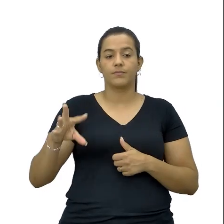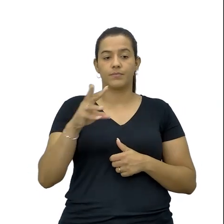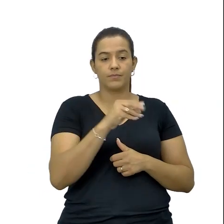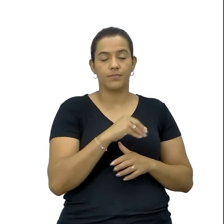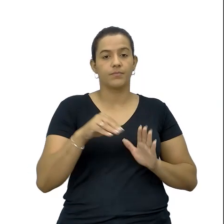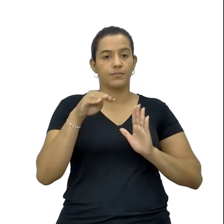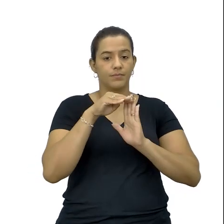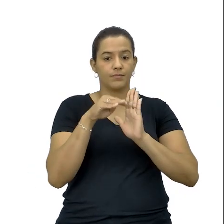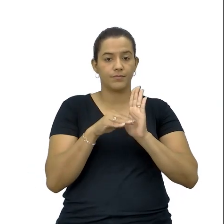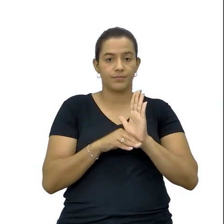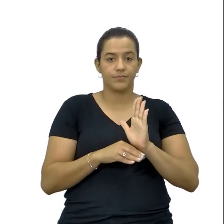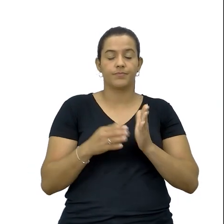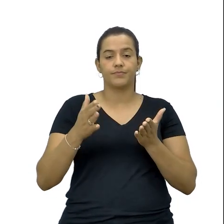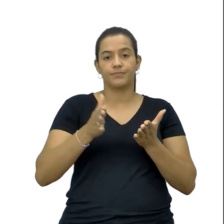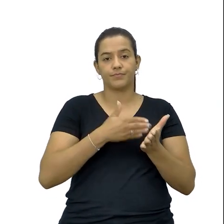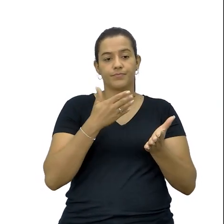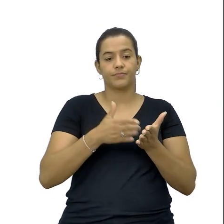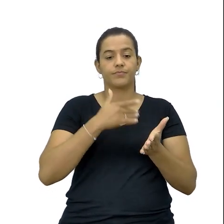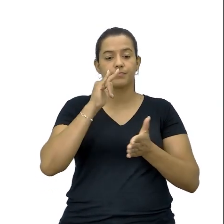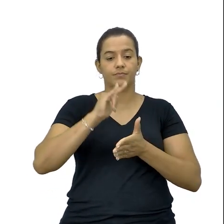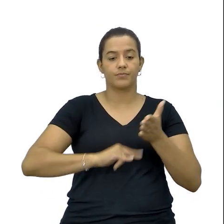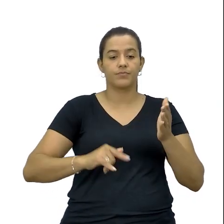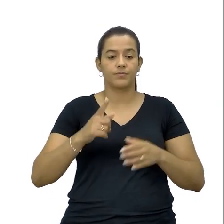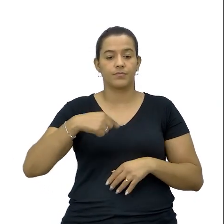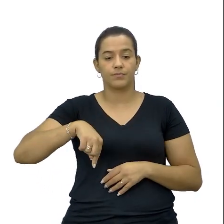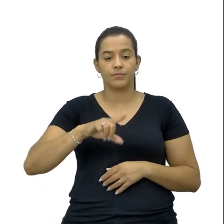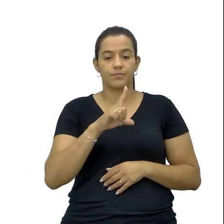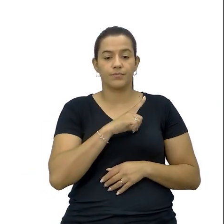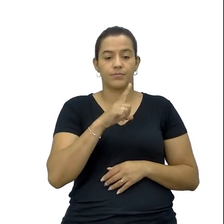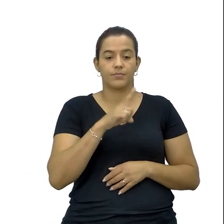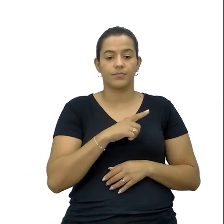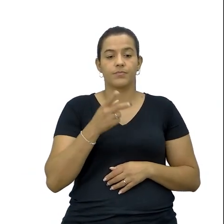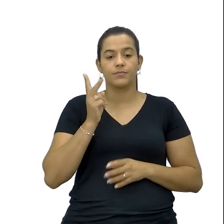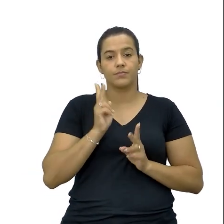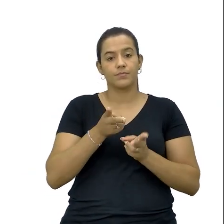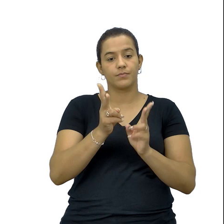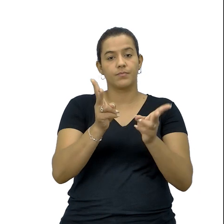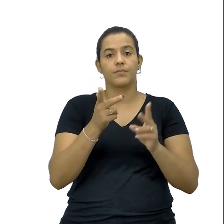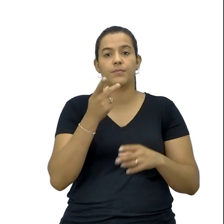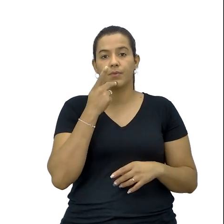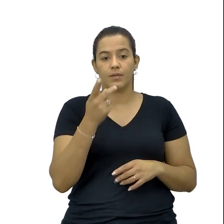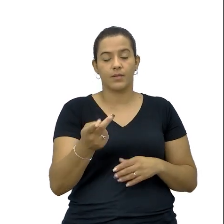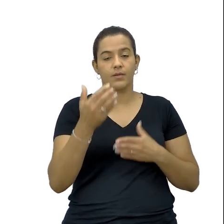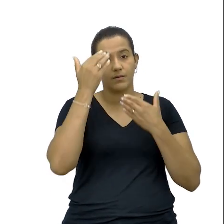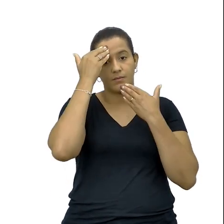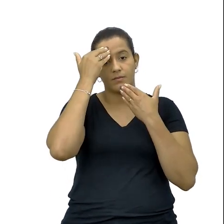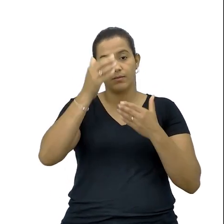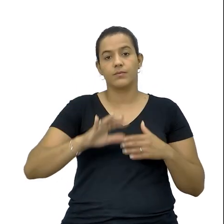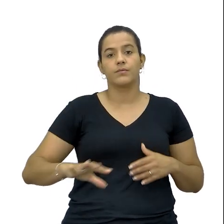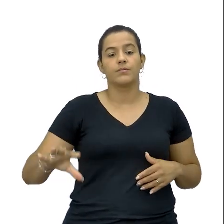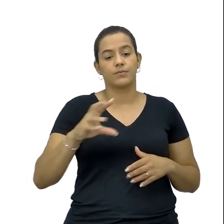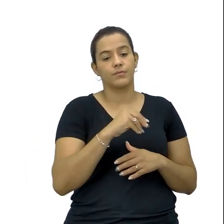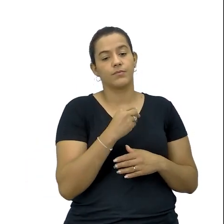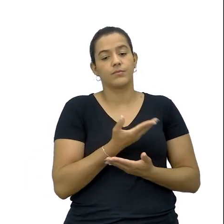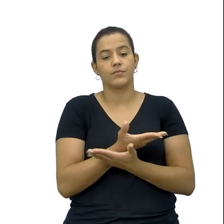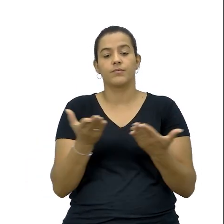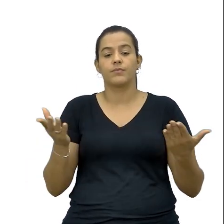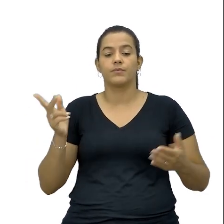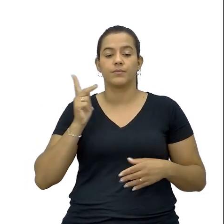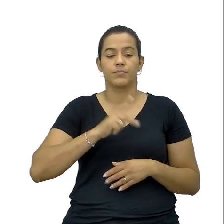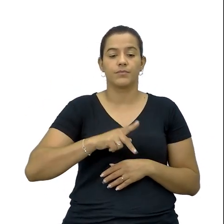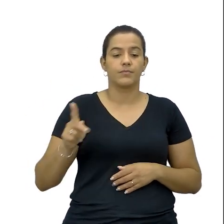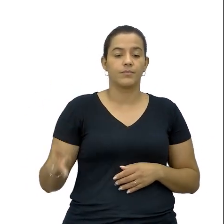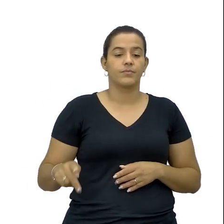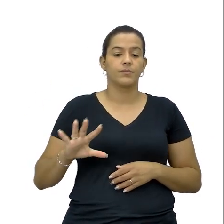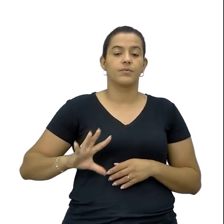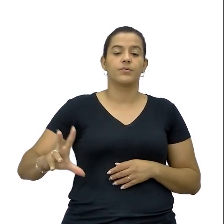documentos institucionais que nós temos, e aqui eu falo sempre, né? Eu quero agradecer a todos vocês, professores,